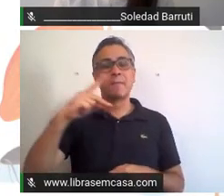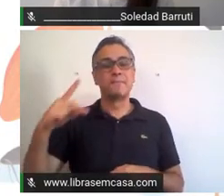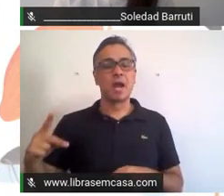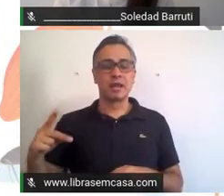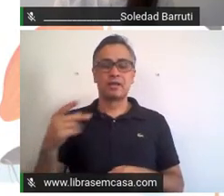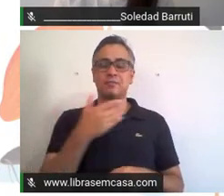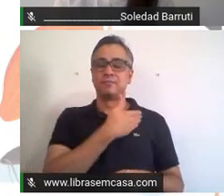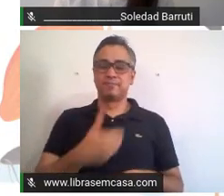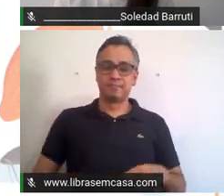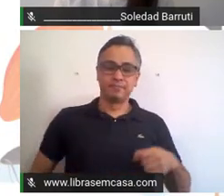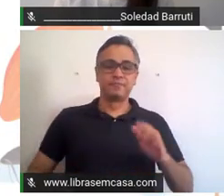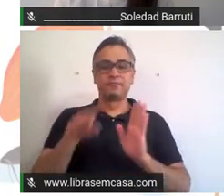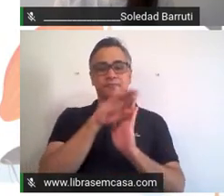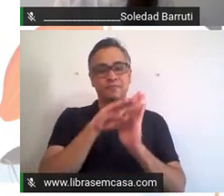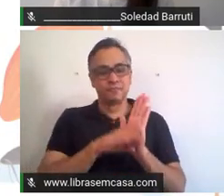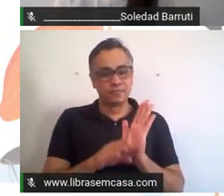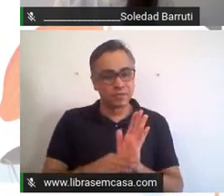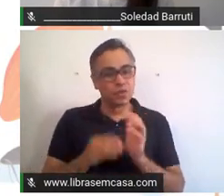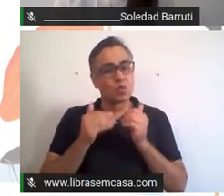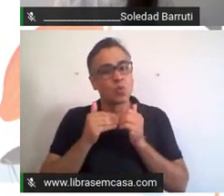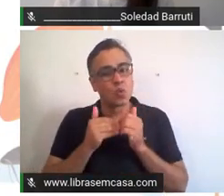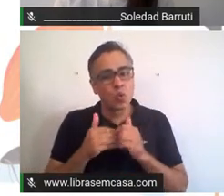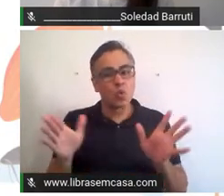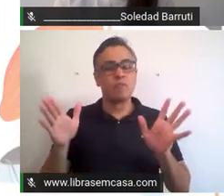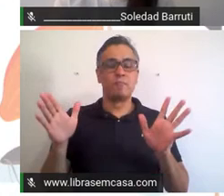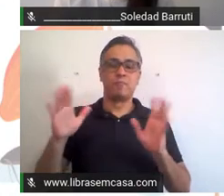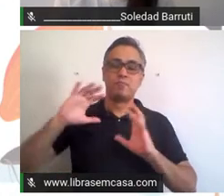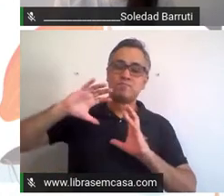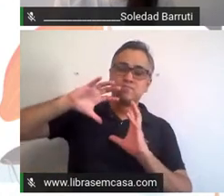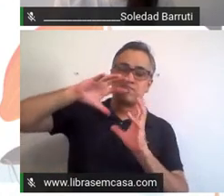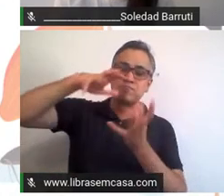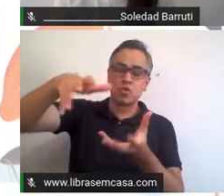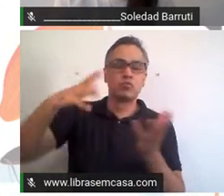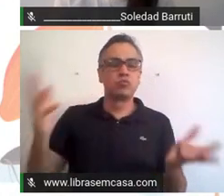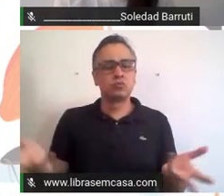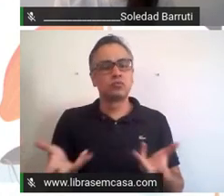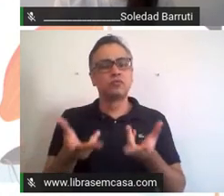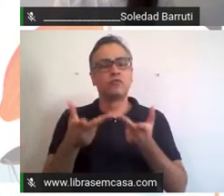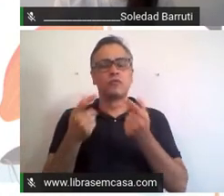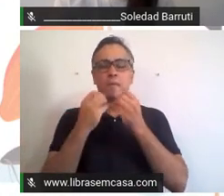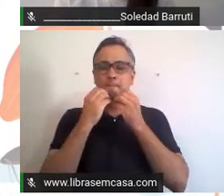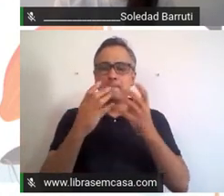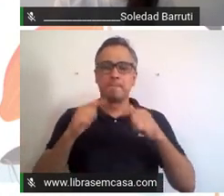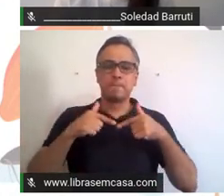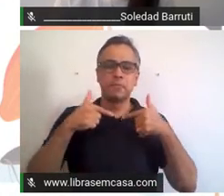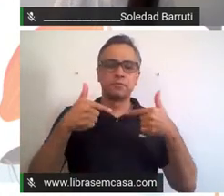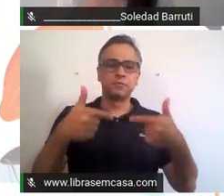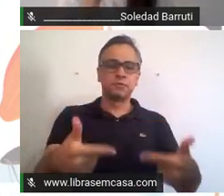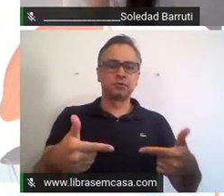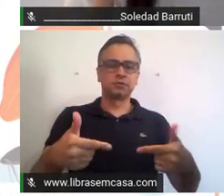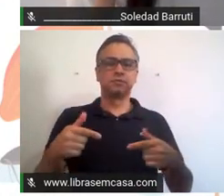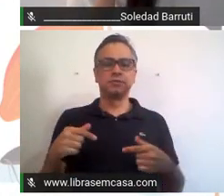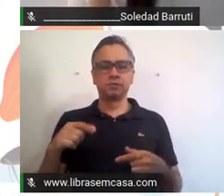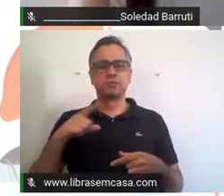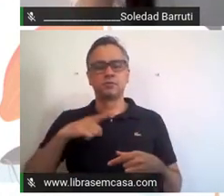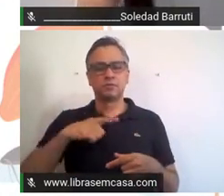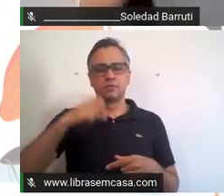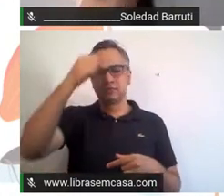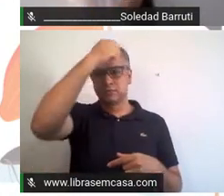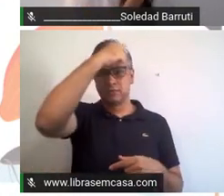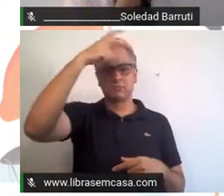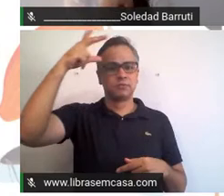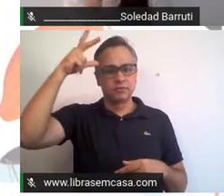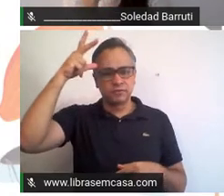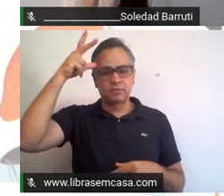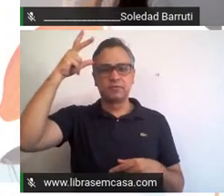globais, eficientes e efetivas. Então, eleger, por exemplo, prefeitos que têm uma agenda, por exemplo,